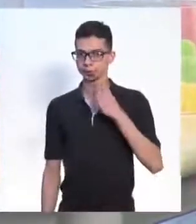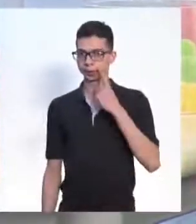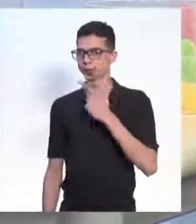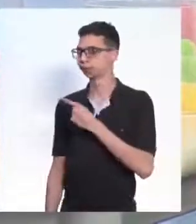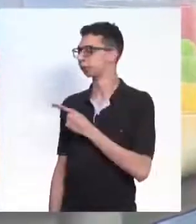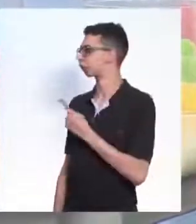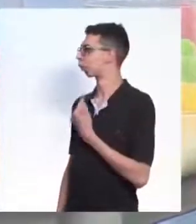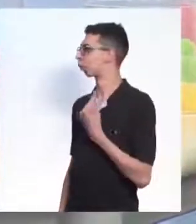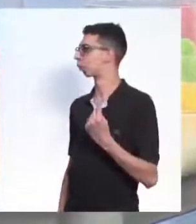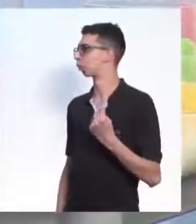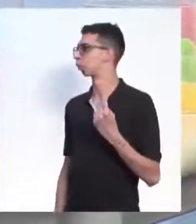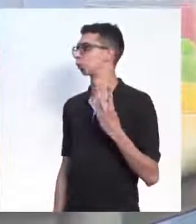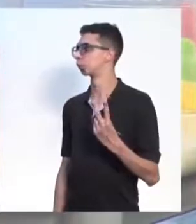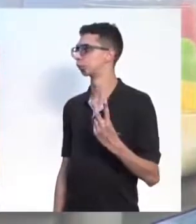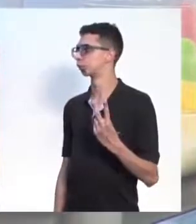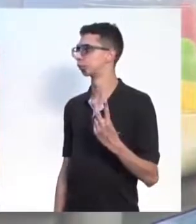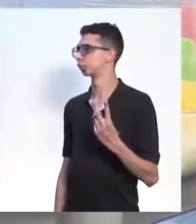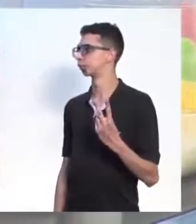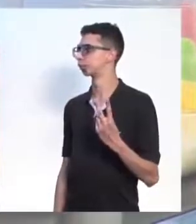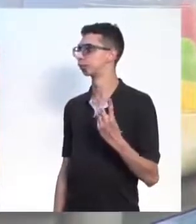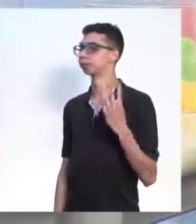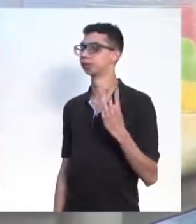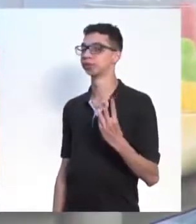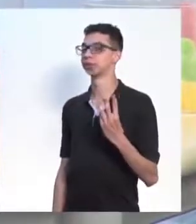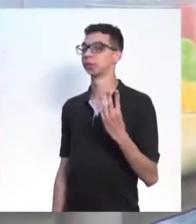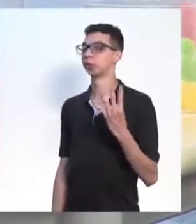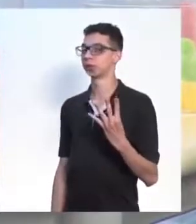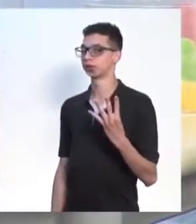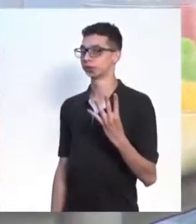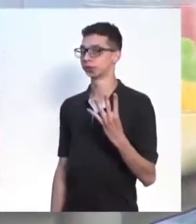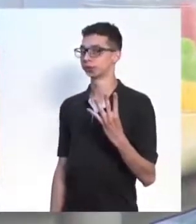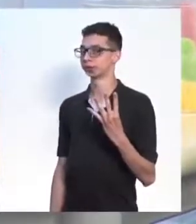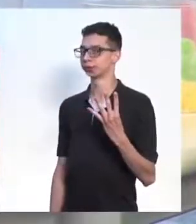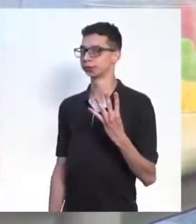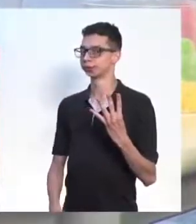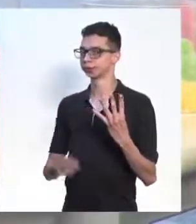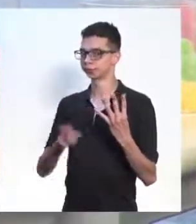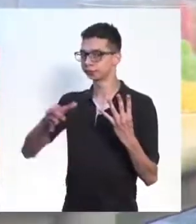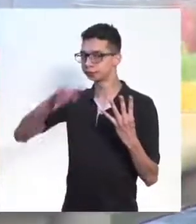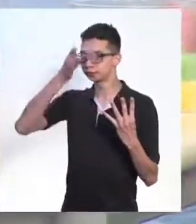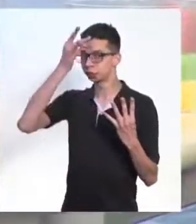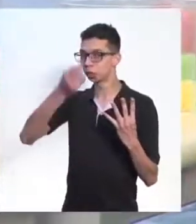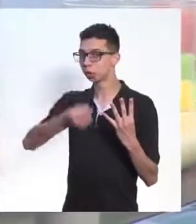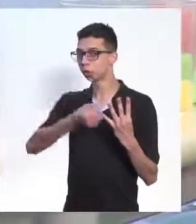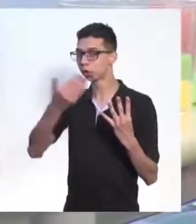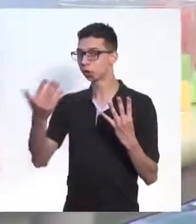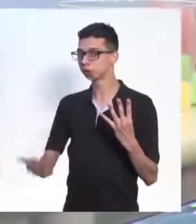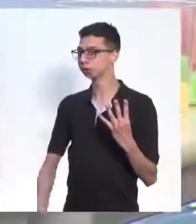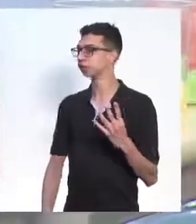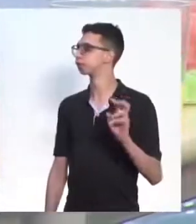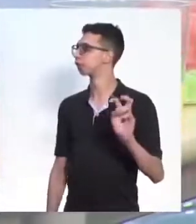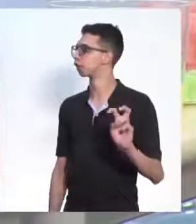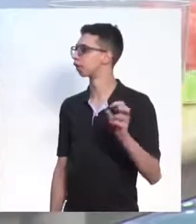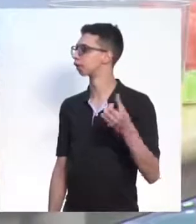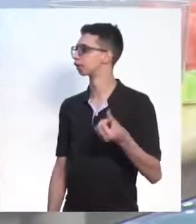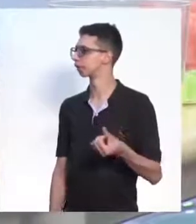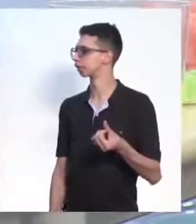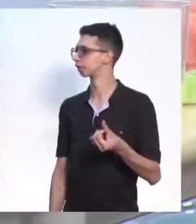1, 2, 3, 4. E anotem esses valores. 5,